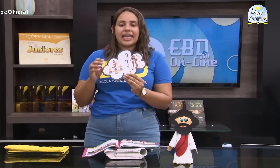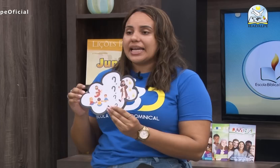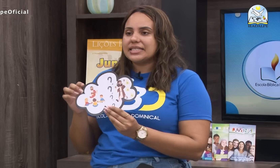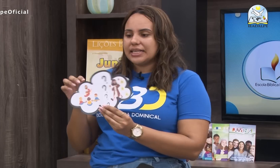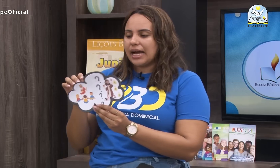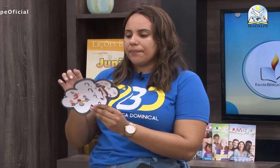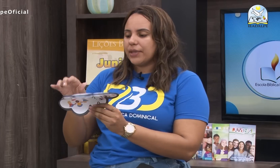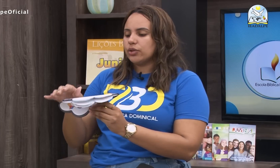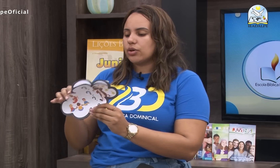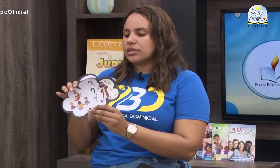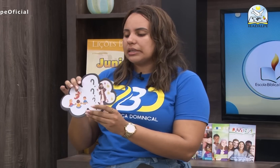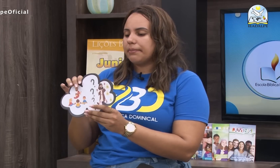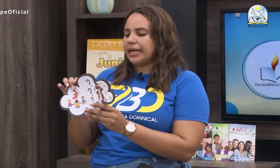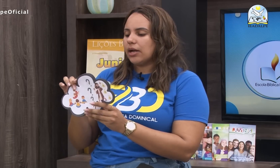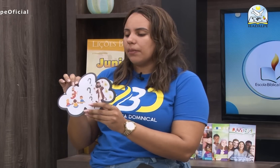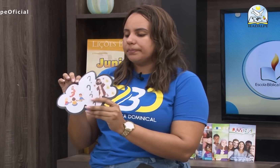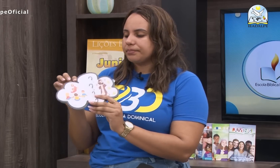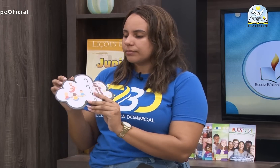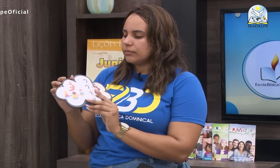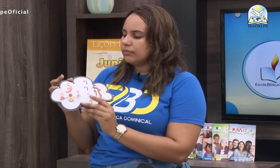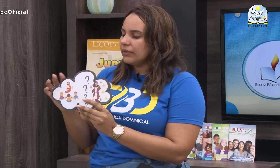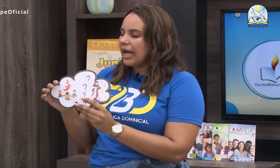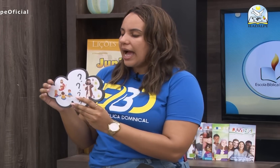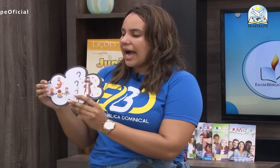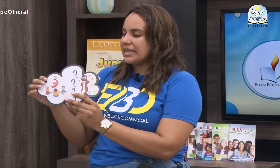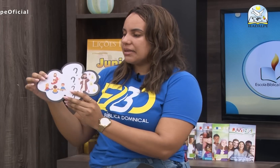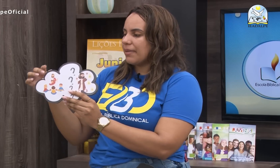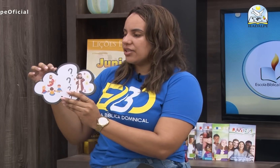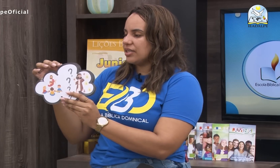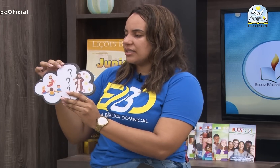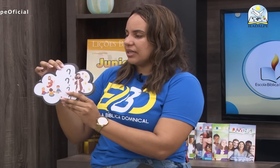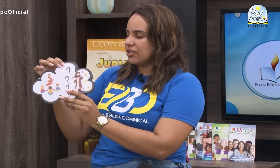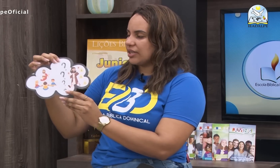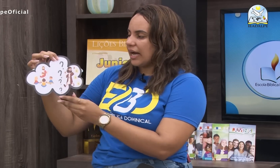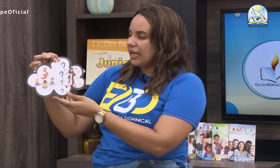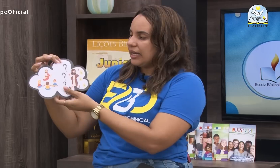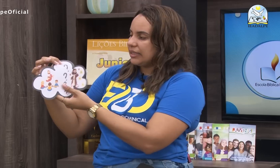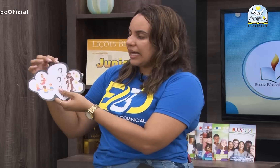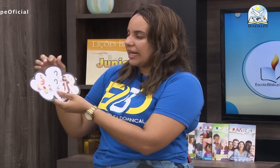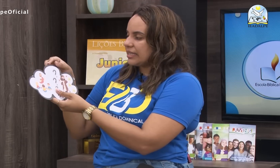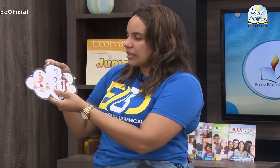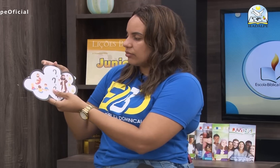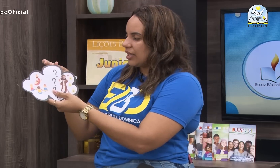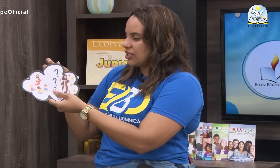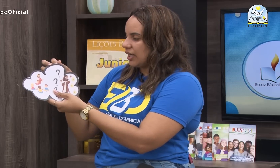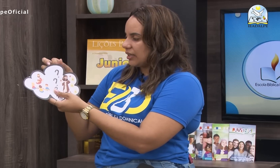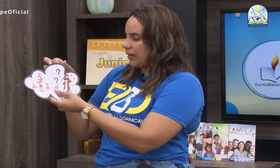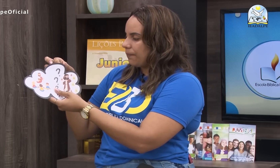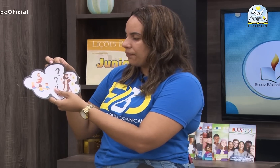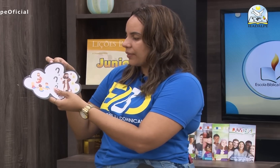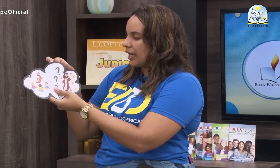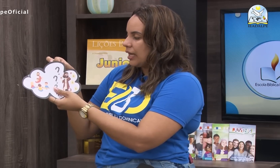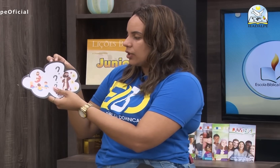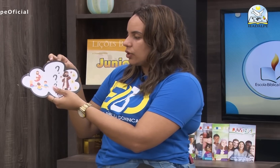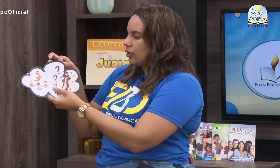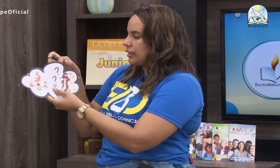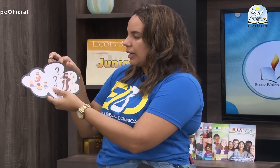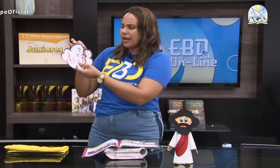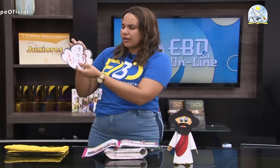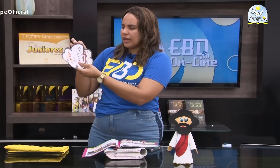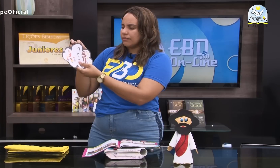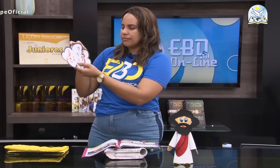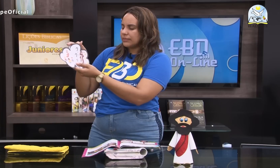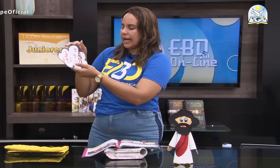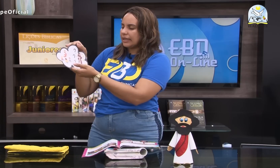a ensinar. Eu trouxe também, ó, as imagenzinhas, tá? Da lição da gente.